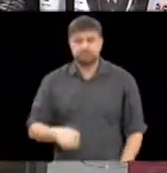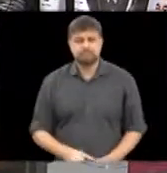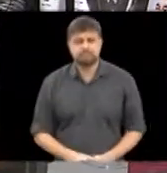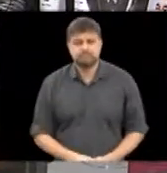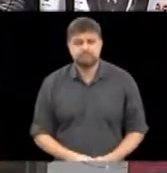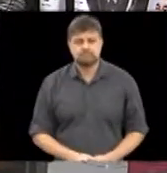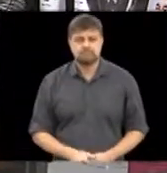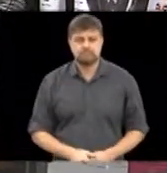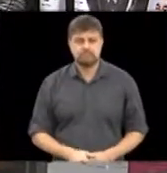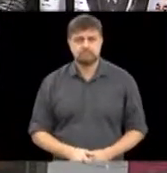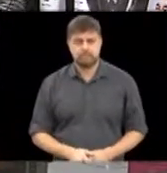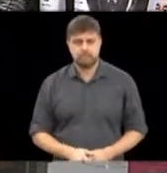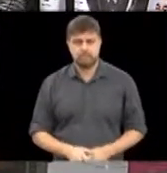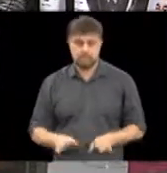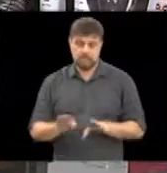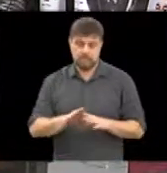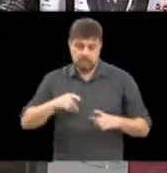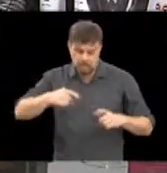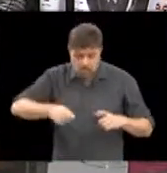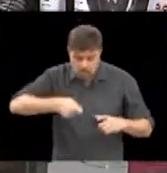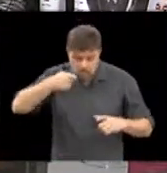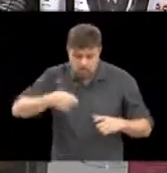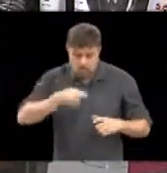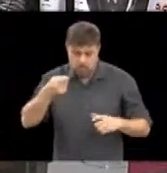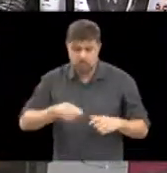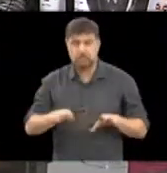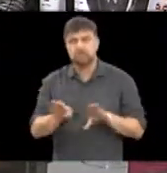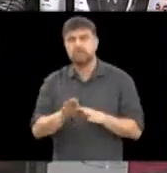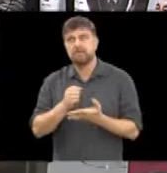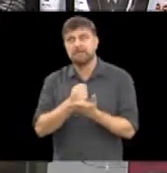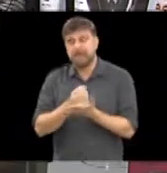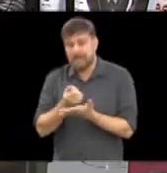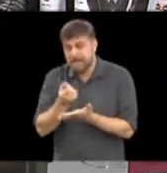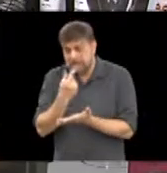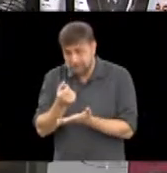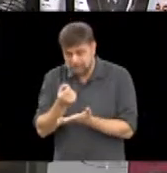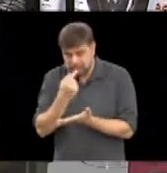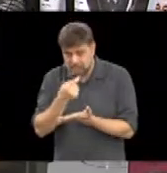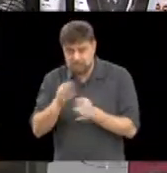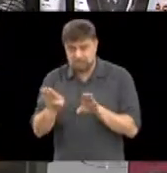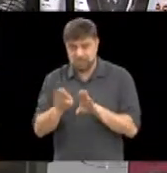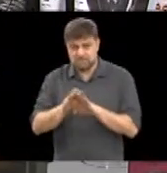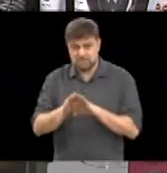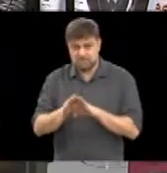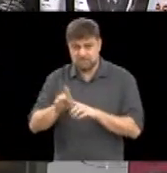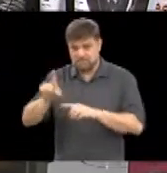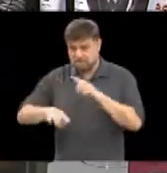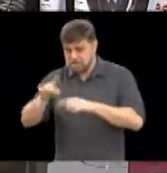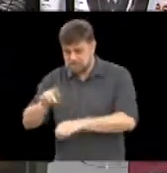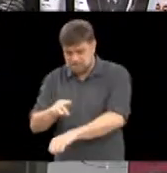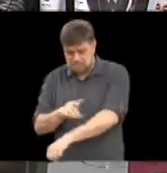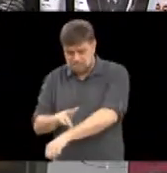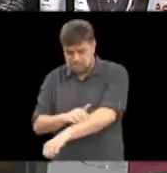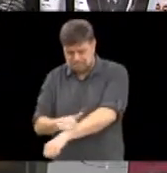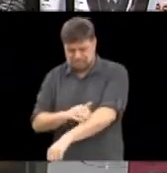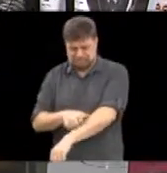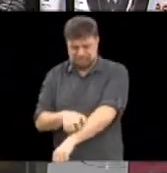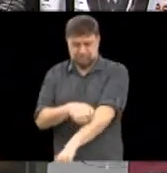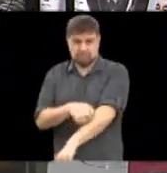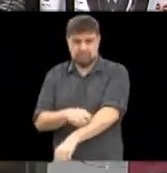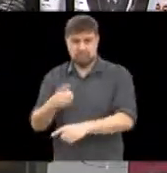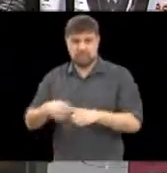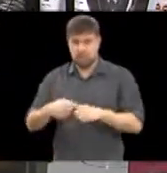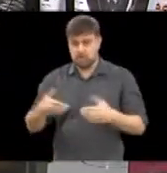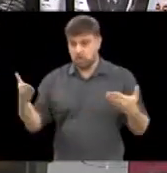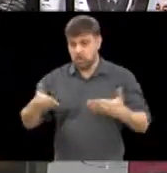outra. E alimentar, medicamentosa, de contato também é bem comum hoje em dia, porque hoje